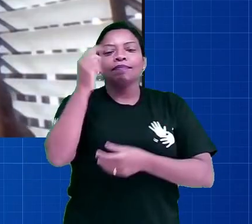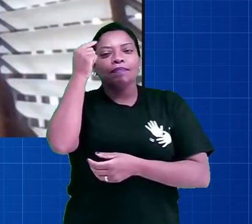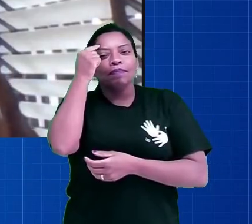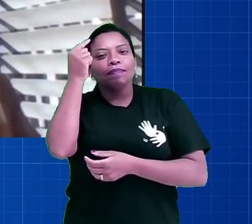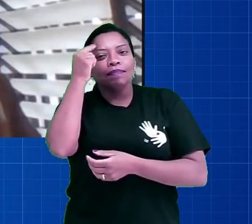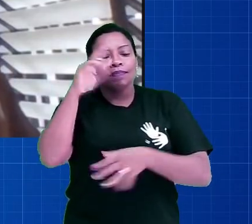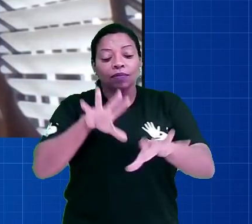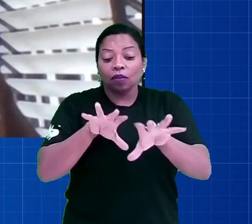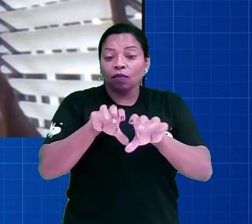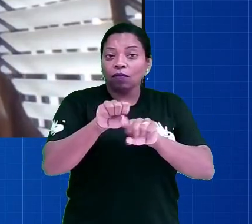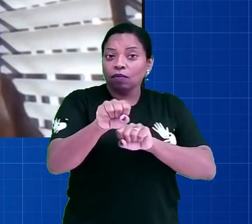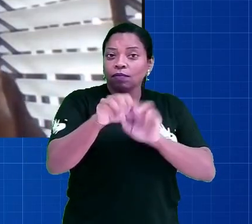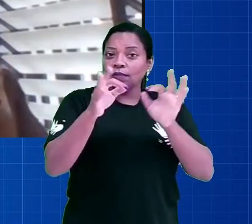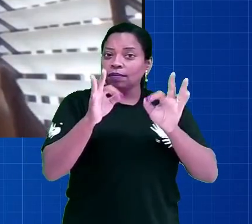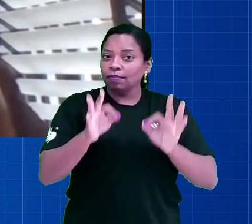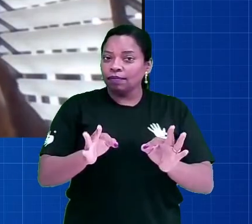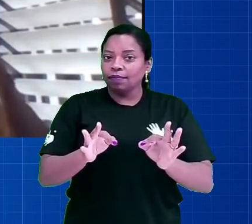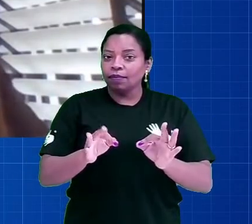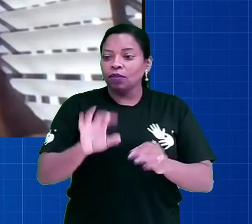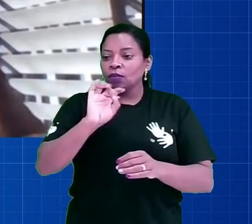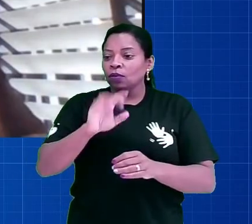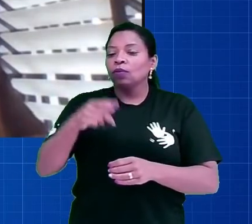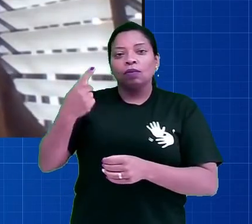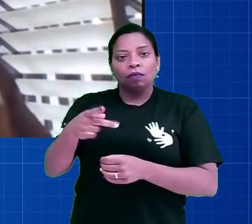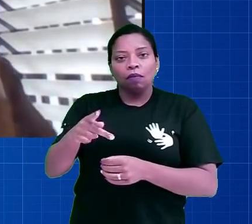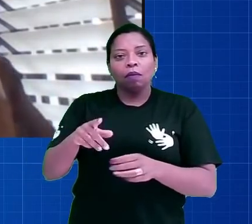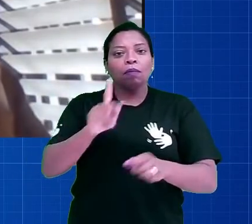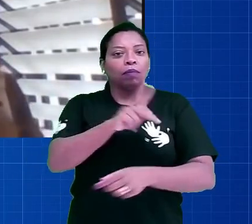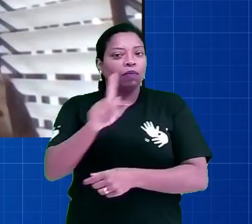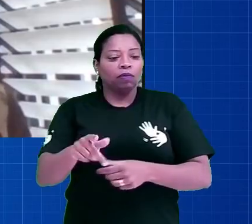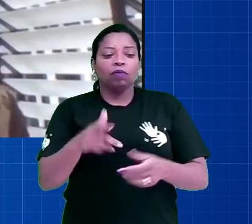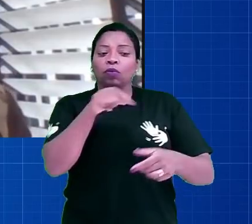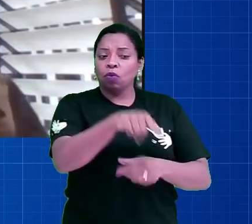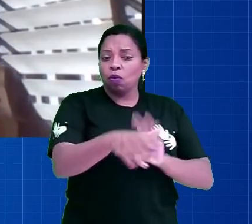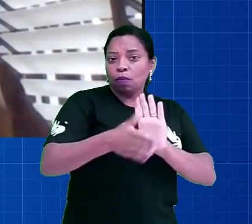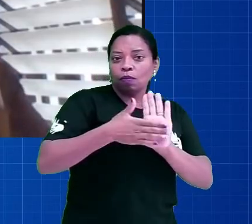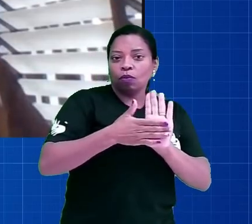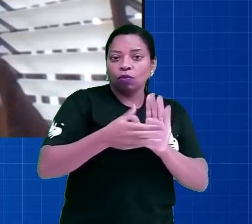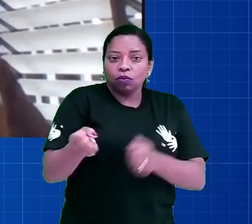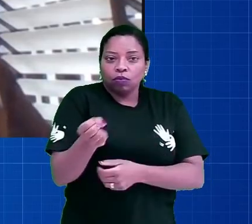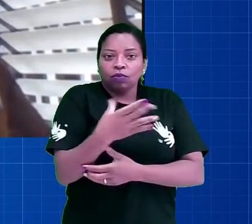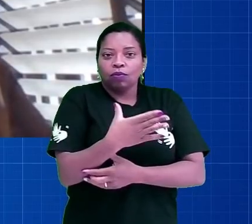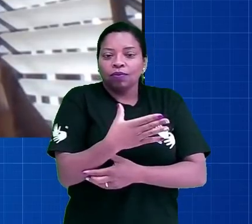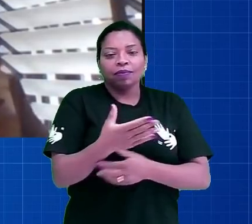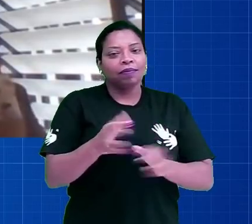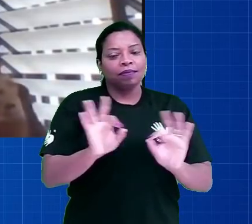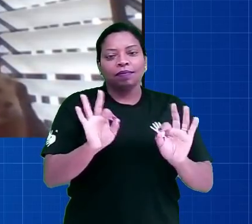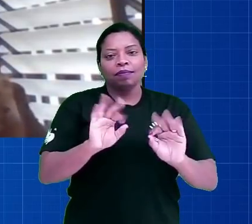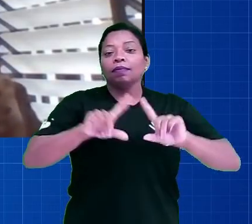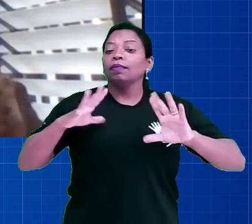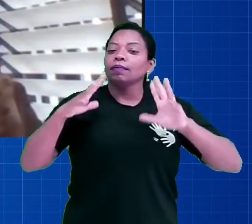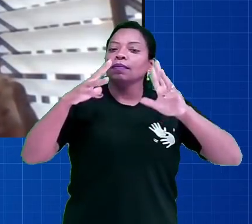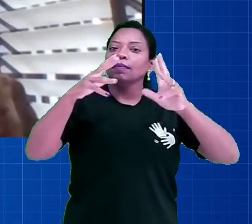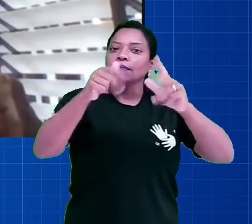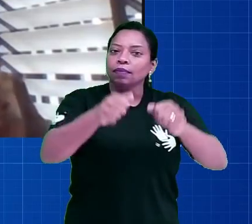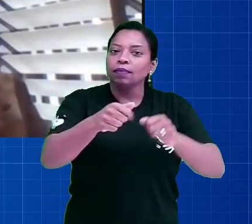primeiro olhar de que precisamos pensar numa formação efetiva, não só para esses professores que estão nesse